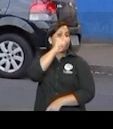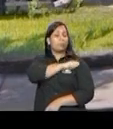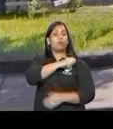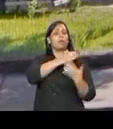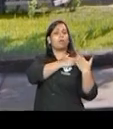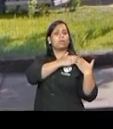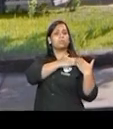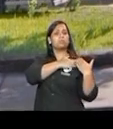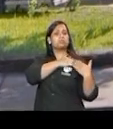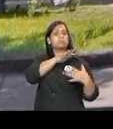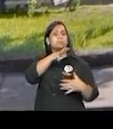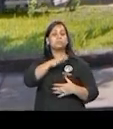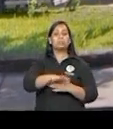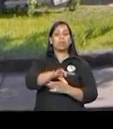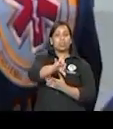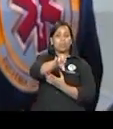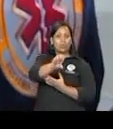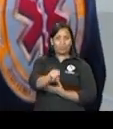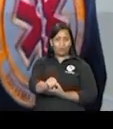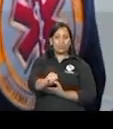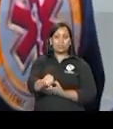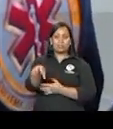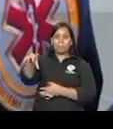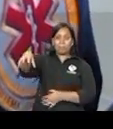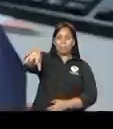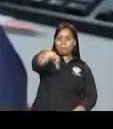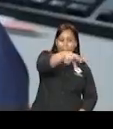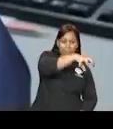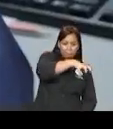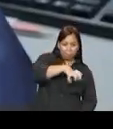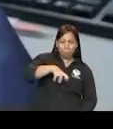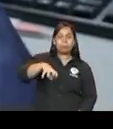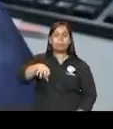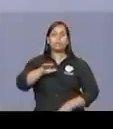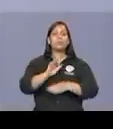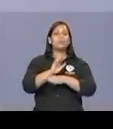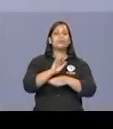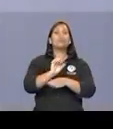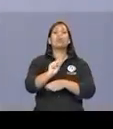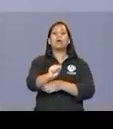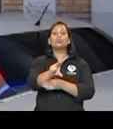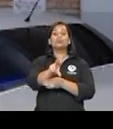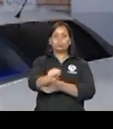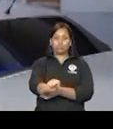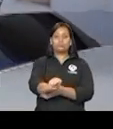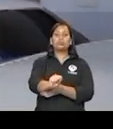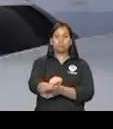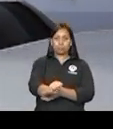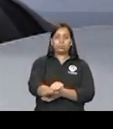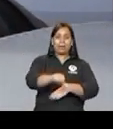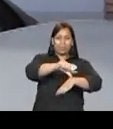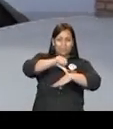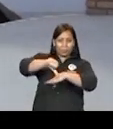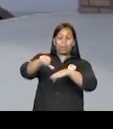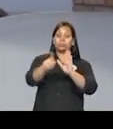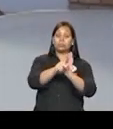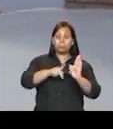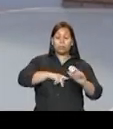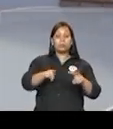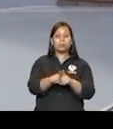uma rede de aproximadamente 90 estabelecimentos que prestam serviços ao SUS, entre unidades próprias